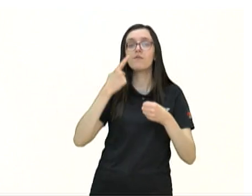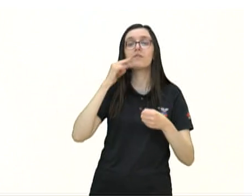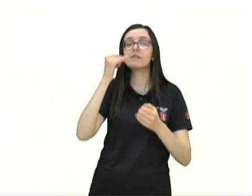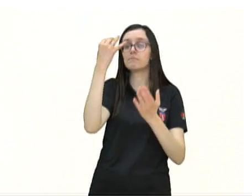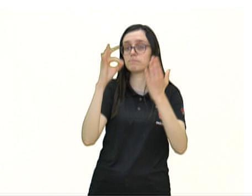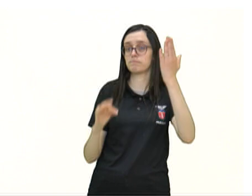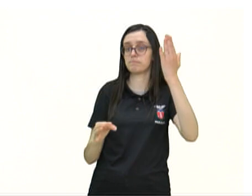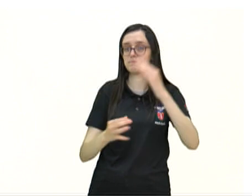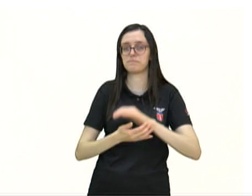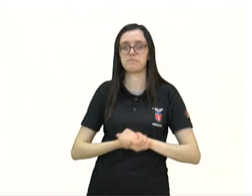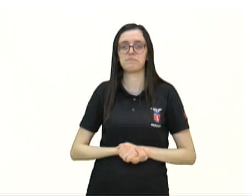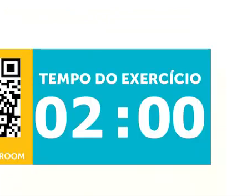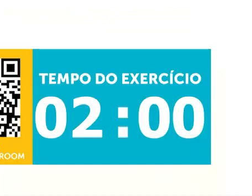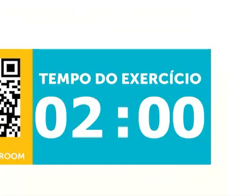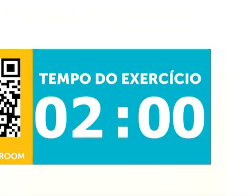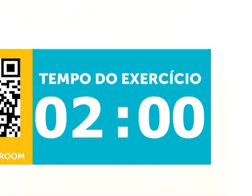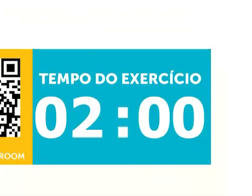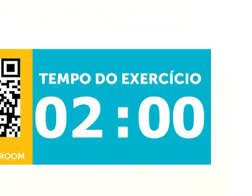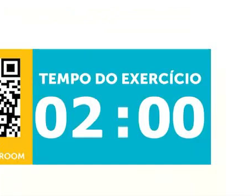acertaram.